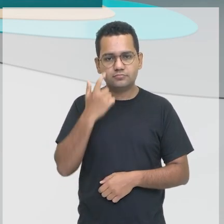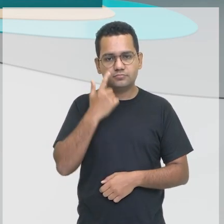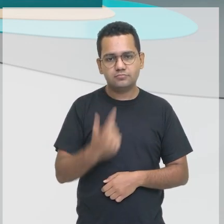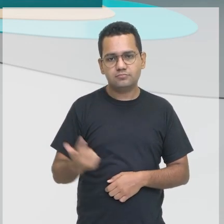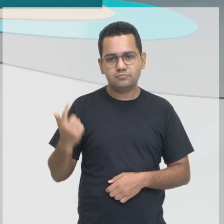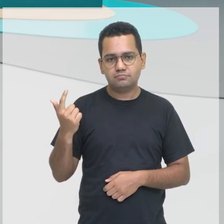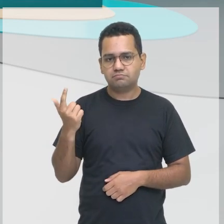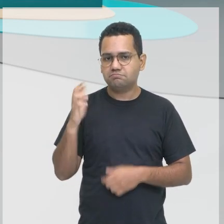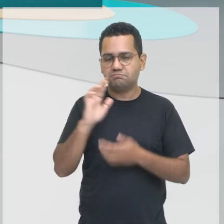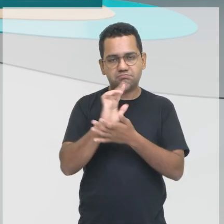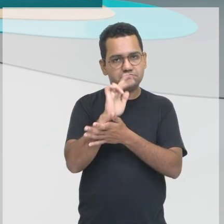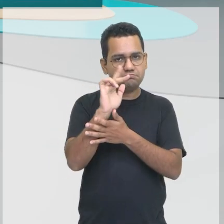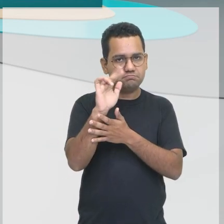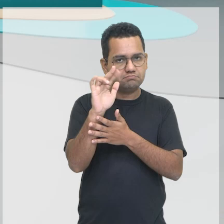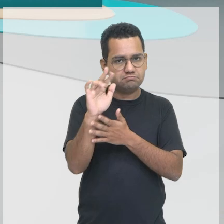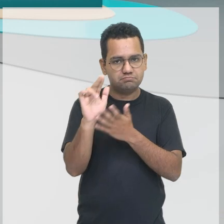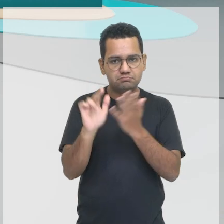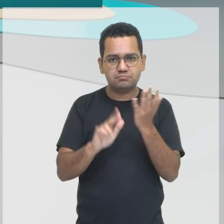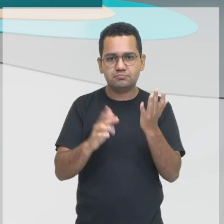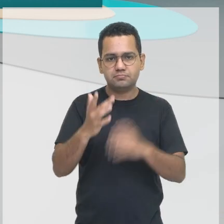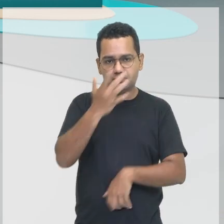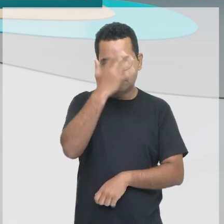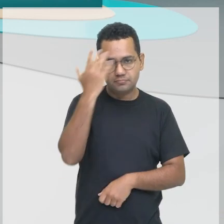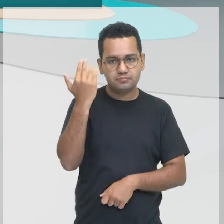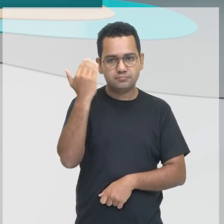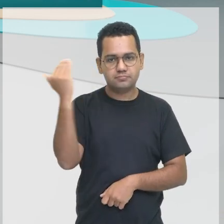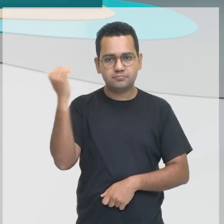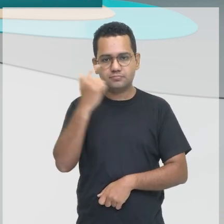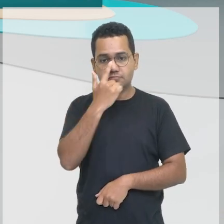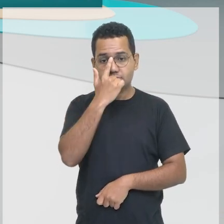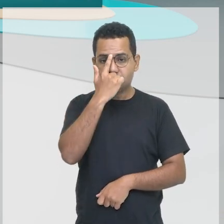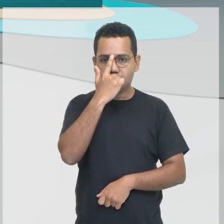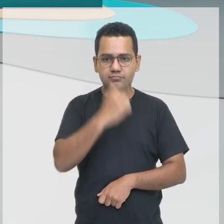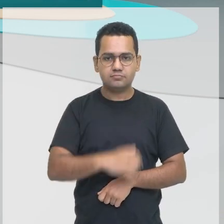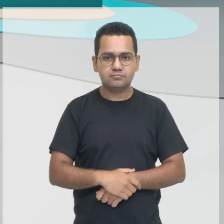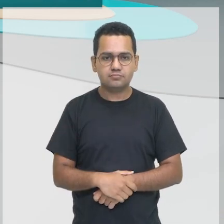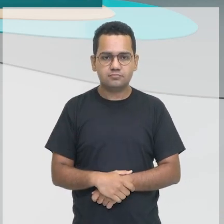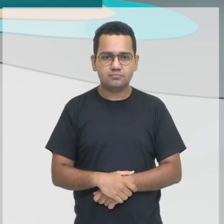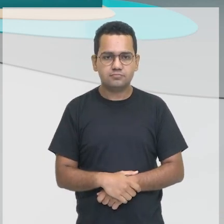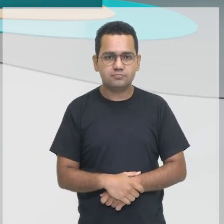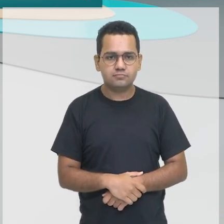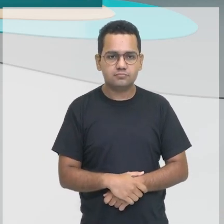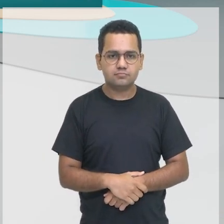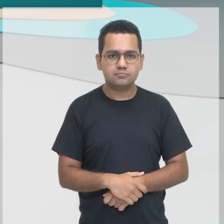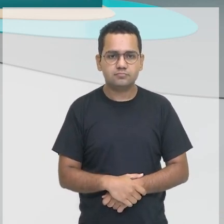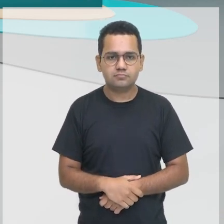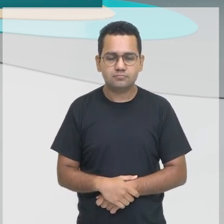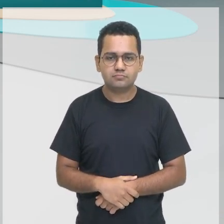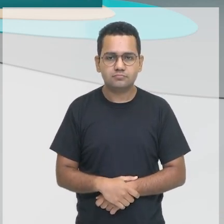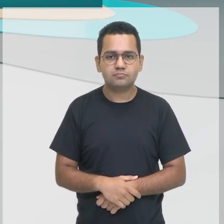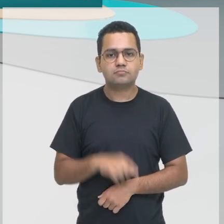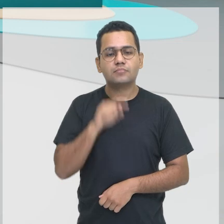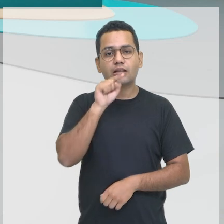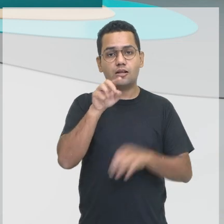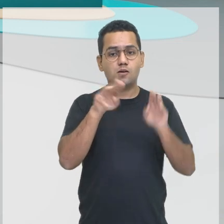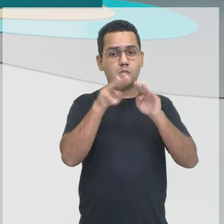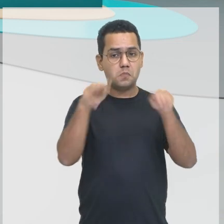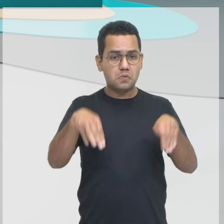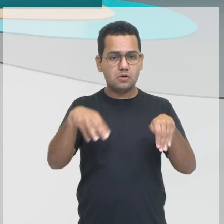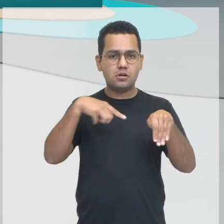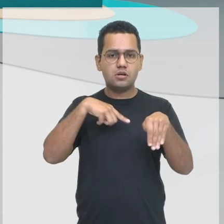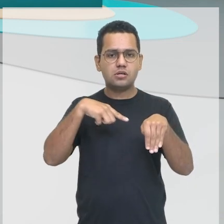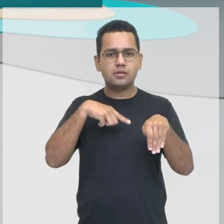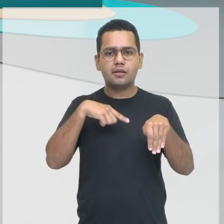aqui são vários personagens que vocês vão verificar. O museu de cera é um museu no qual existe a exposição